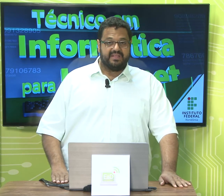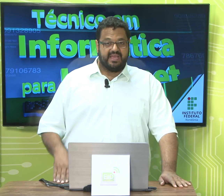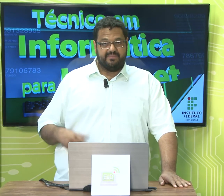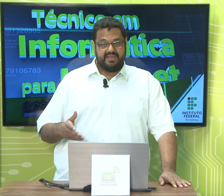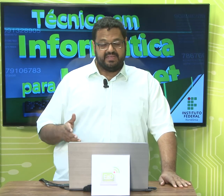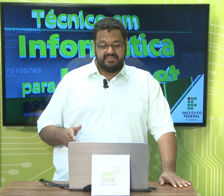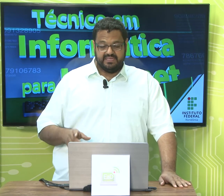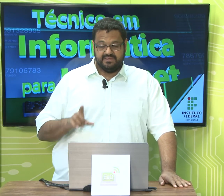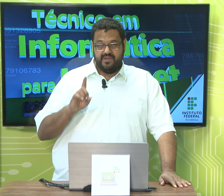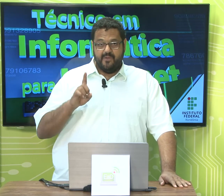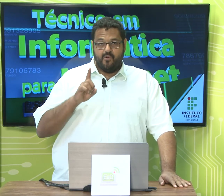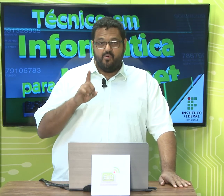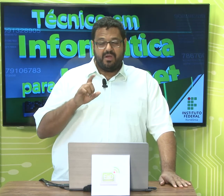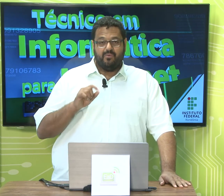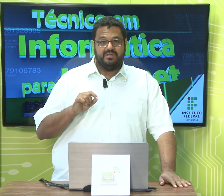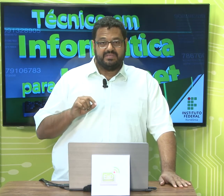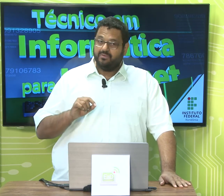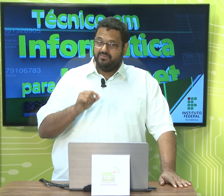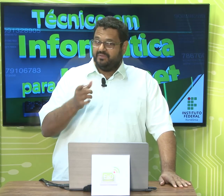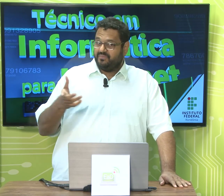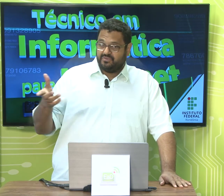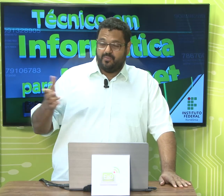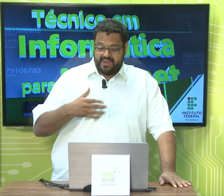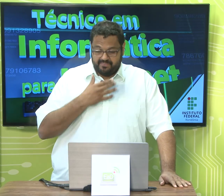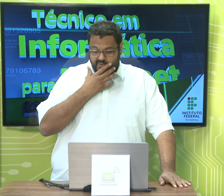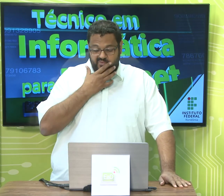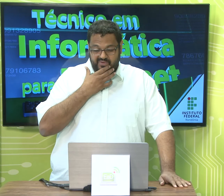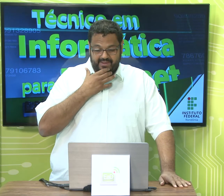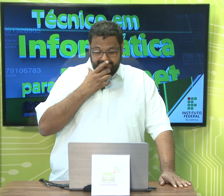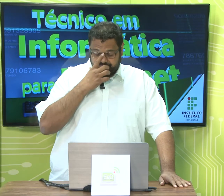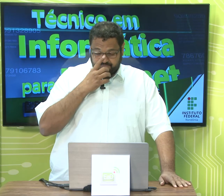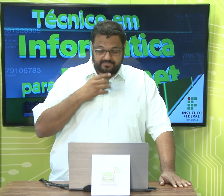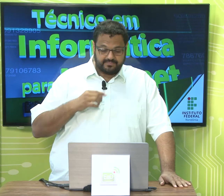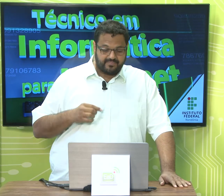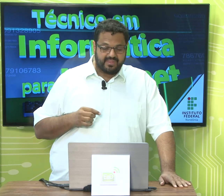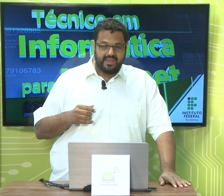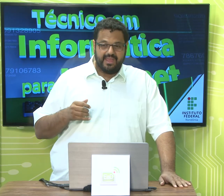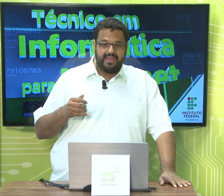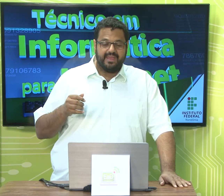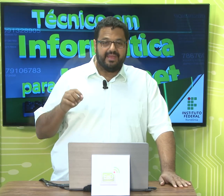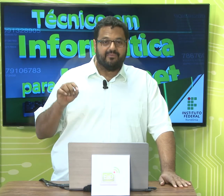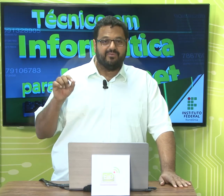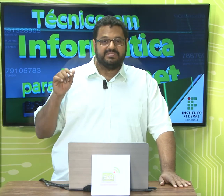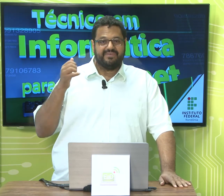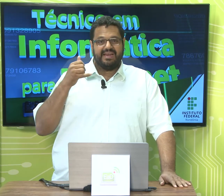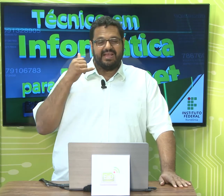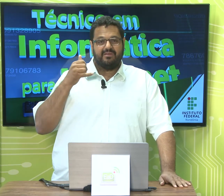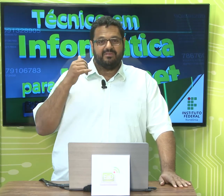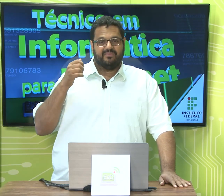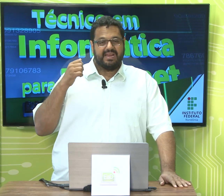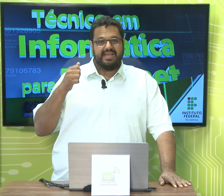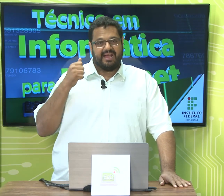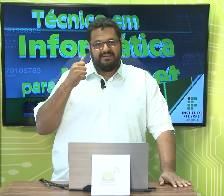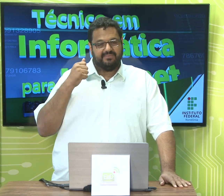é uma ideia bem interessante. Uma coisa que eu não descobri há pouco, né? Quando você vai